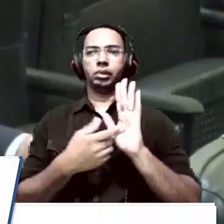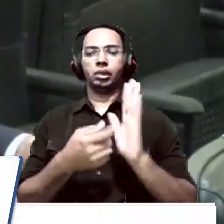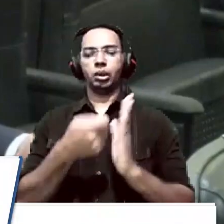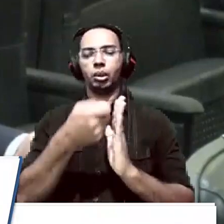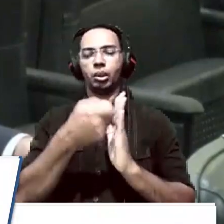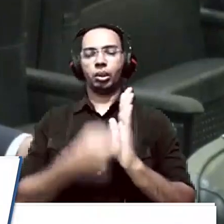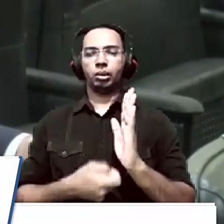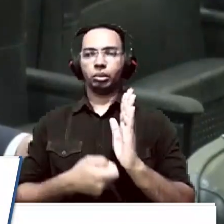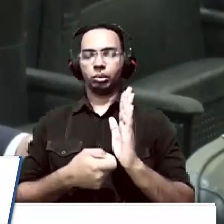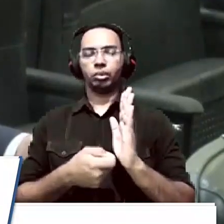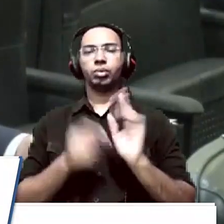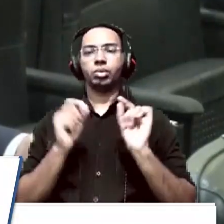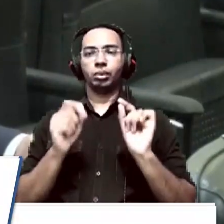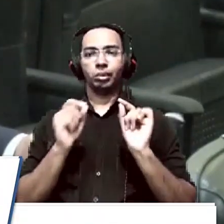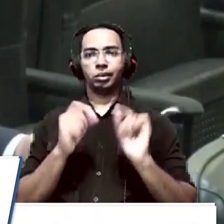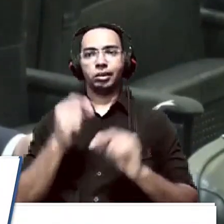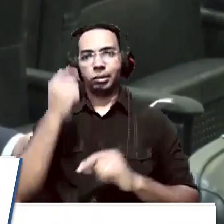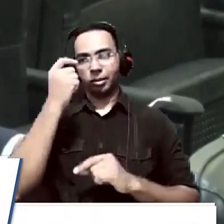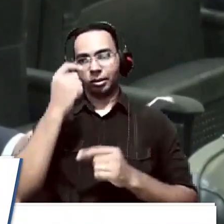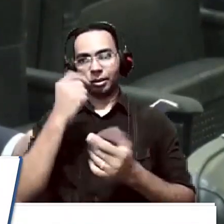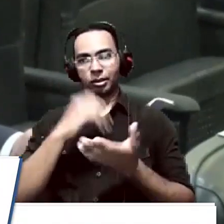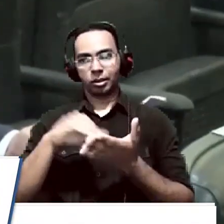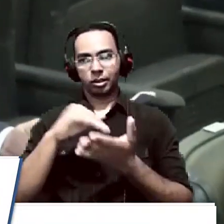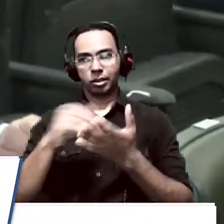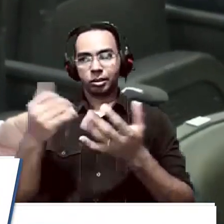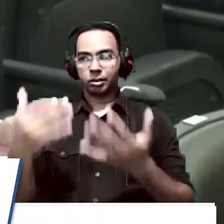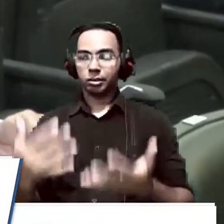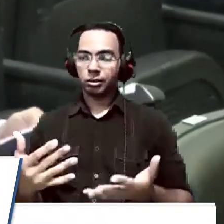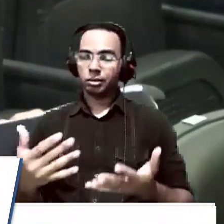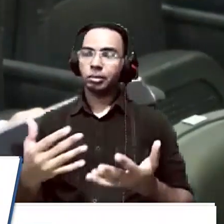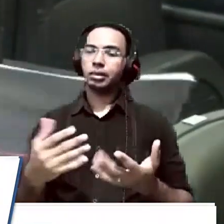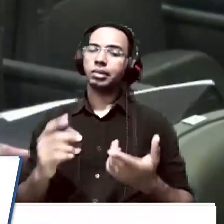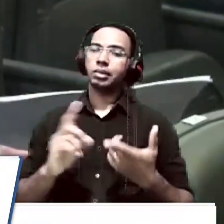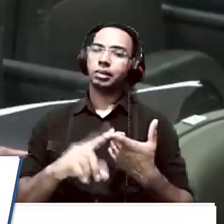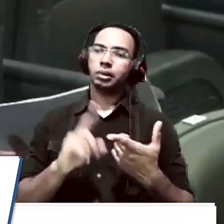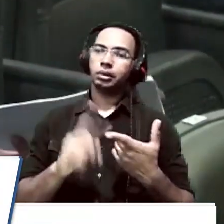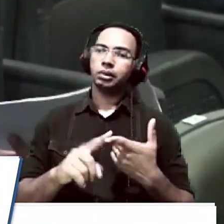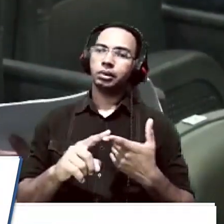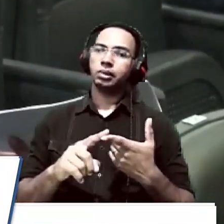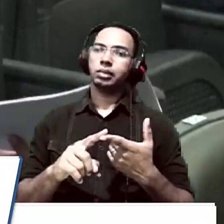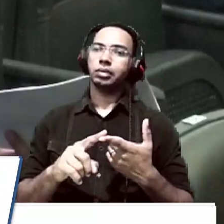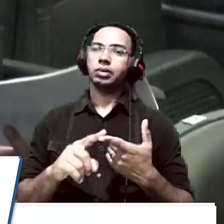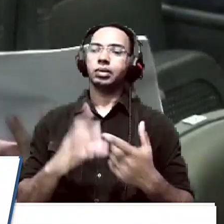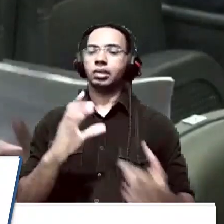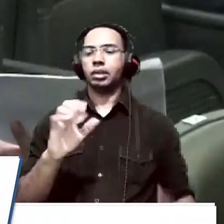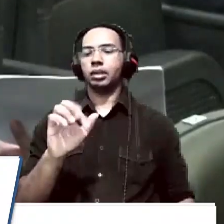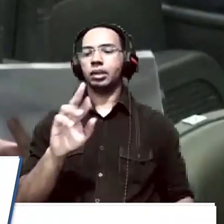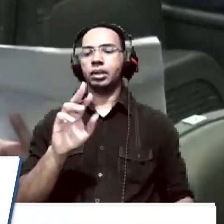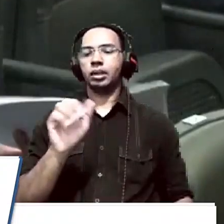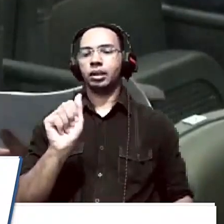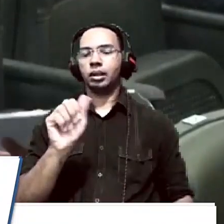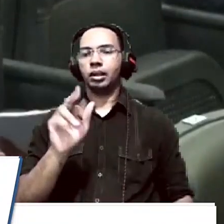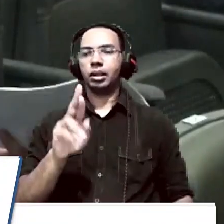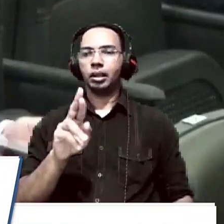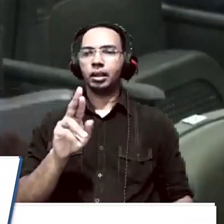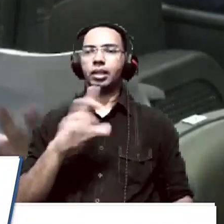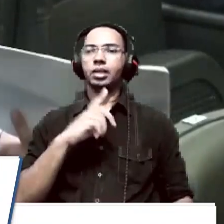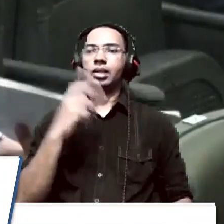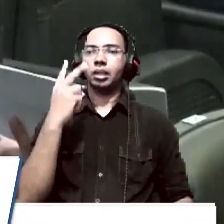né, o que pensa a secretaria, né? Inclusive na César Martins Pirajá tinha duas